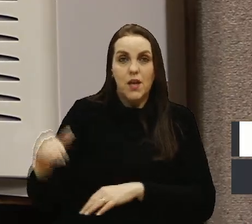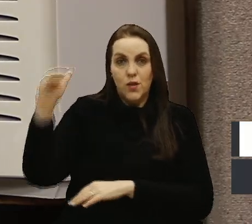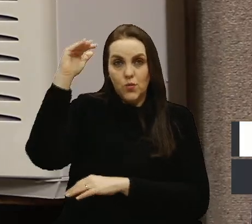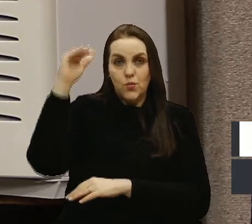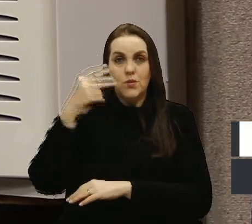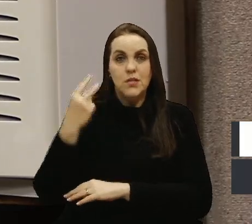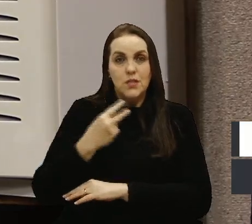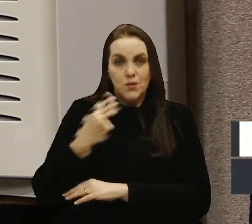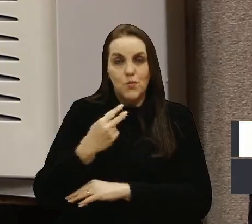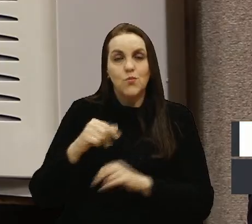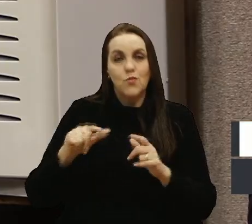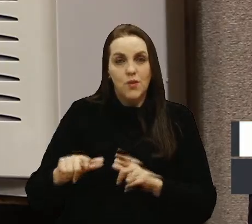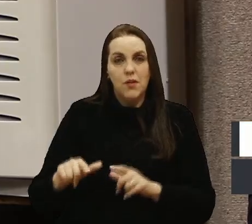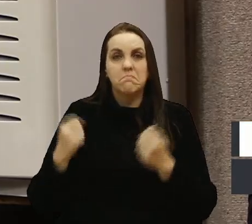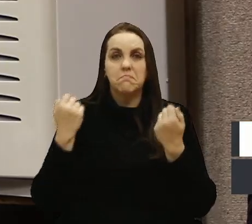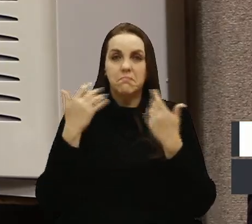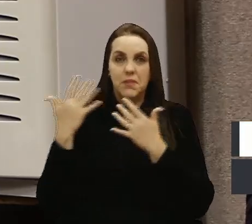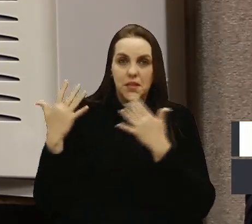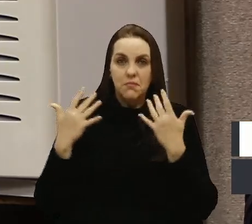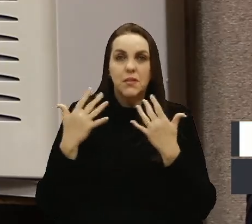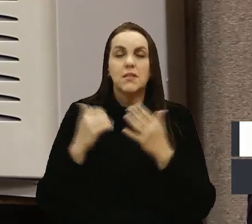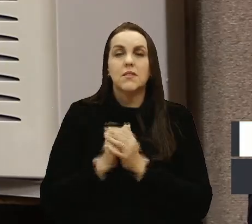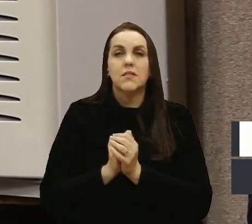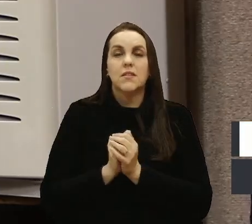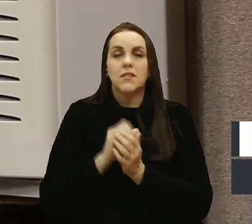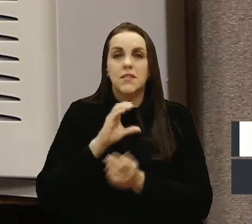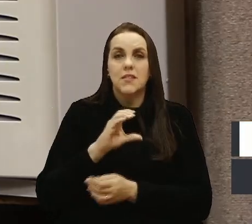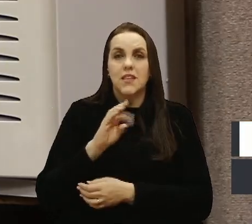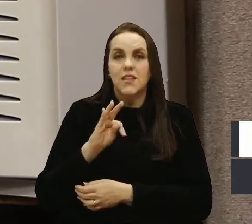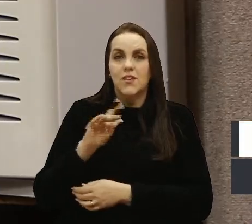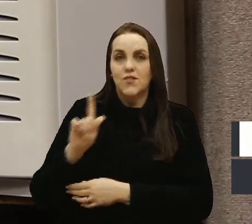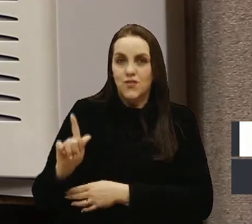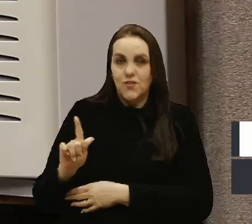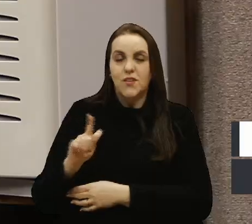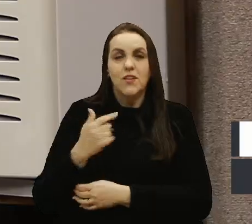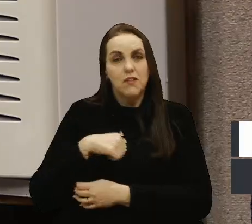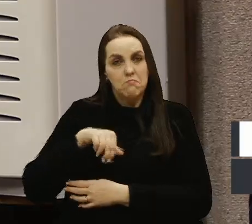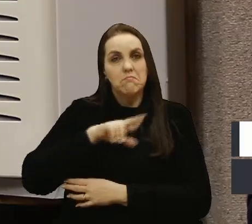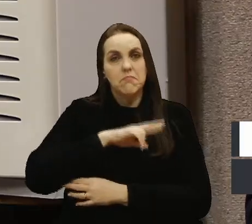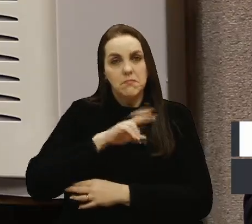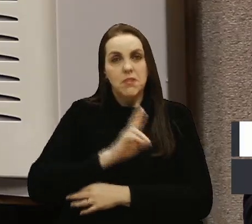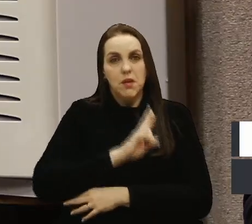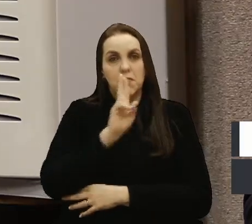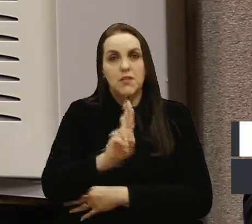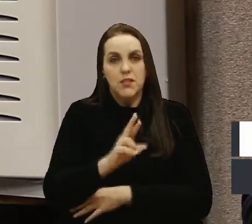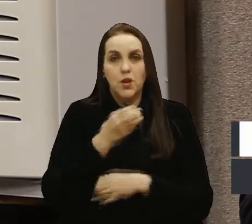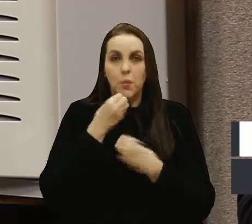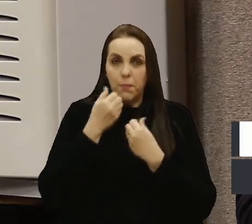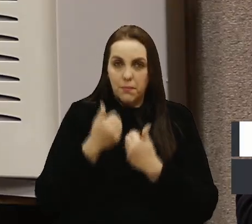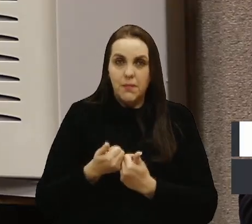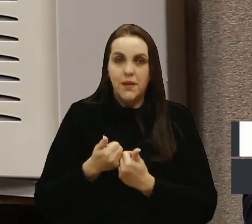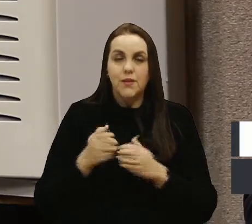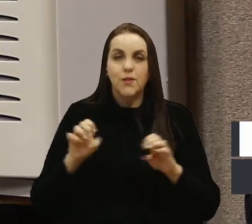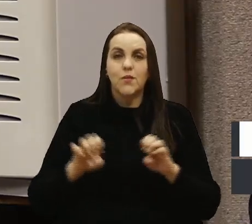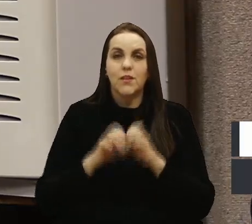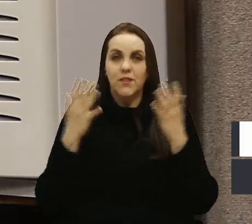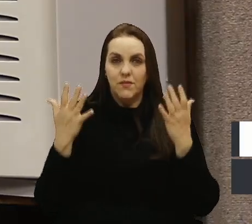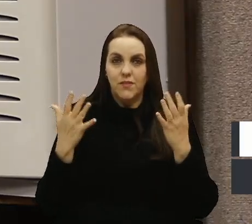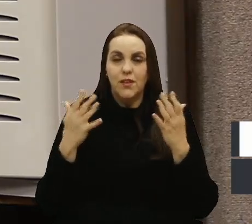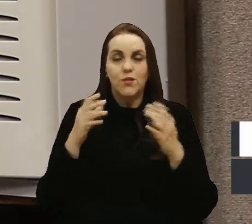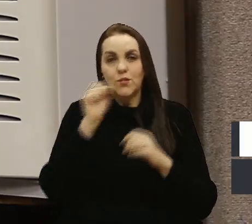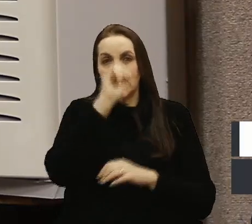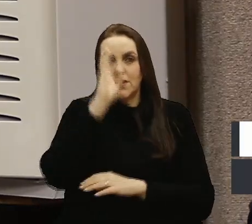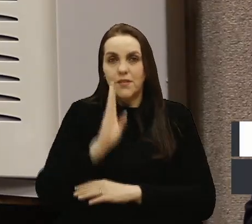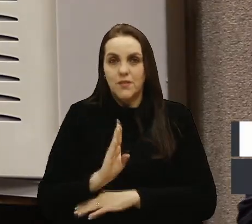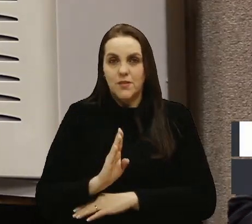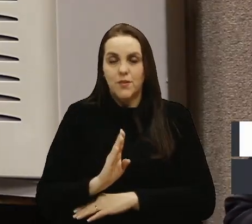Então, parabéns, né, ao pessoal do CTG, os carreteiros, que nos representaram muito bem nesse evento nacional. Era